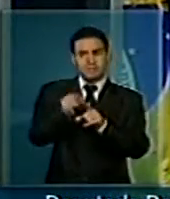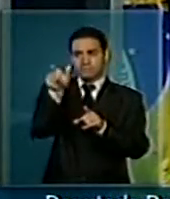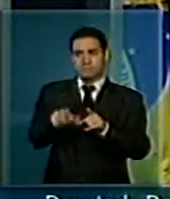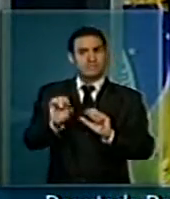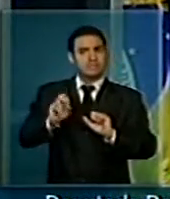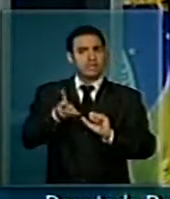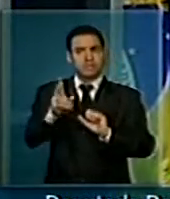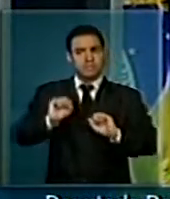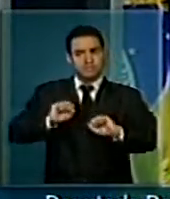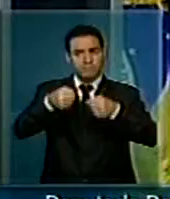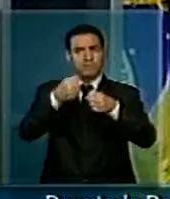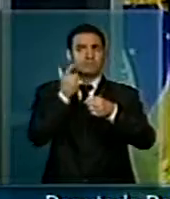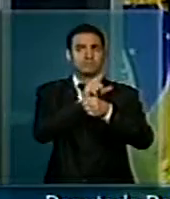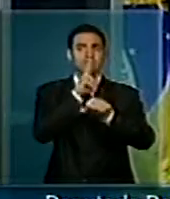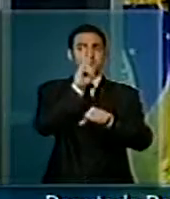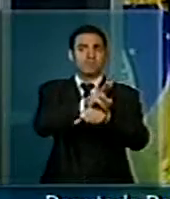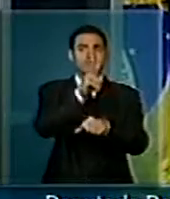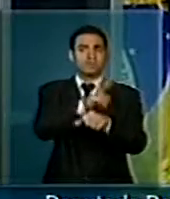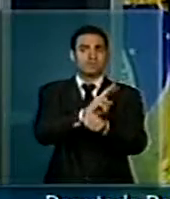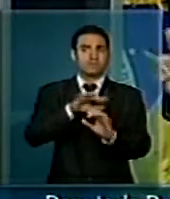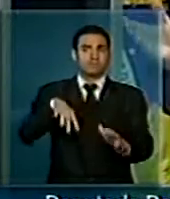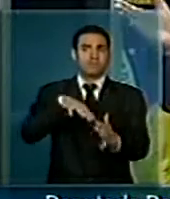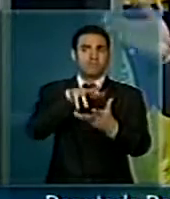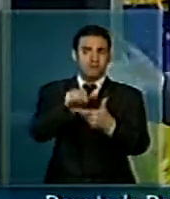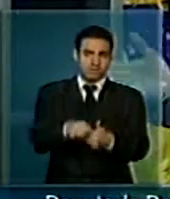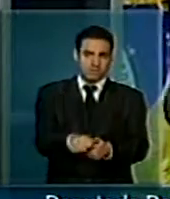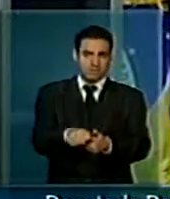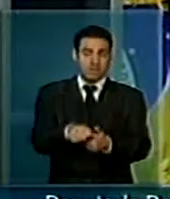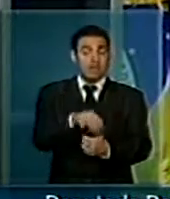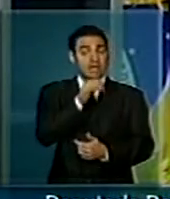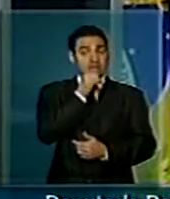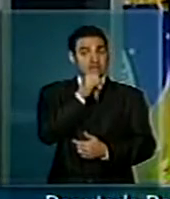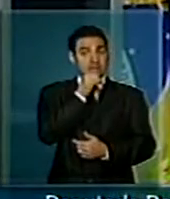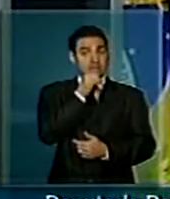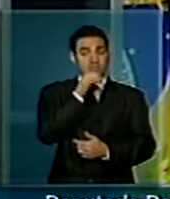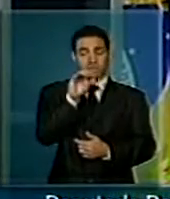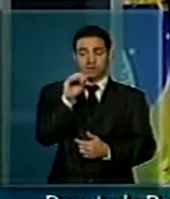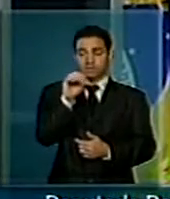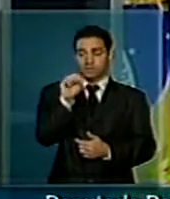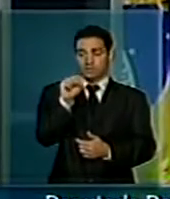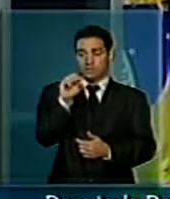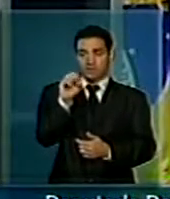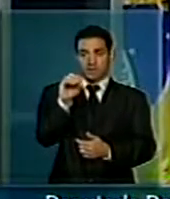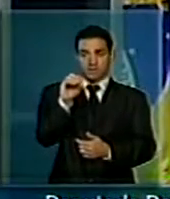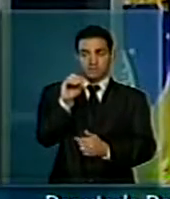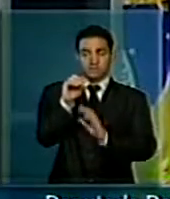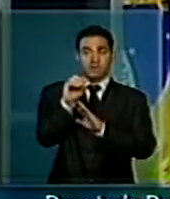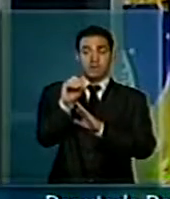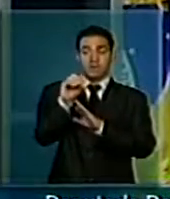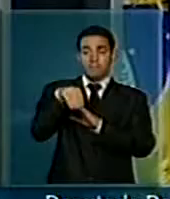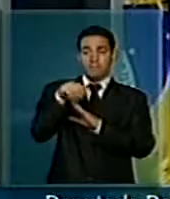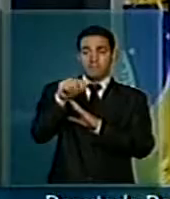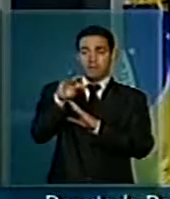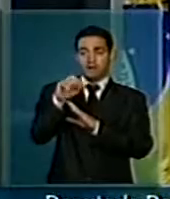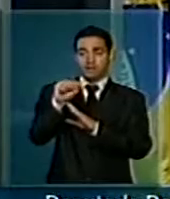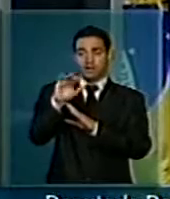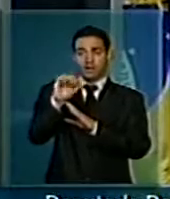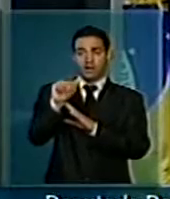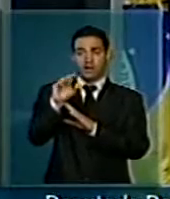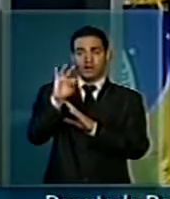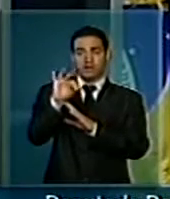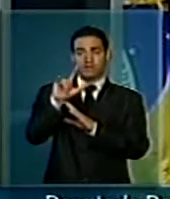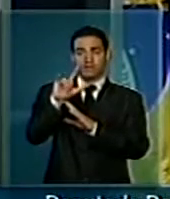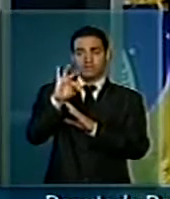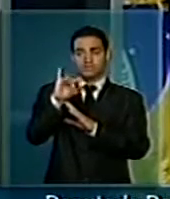para a proteção do planeta, como, por exemplo, a SOS Mata Atlântica aqui representada. Quero,